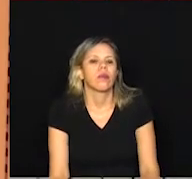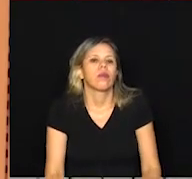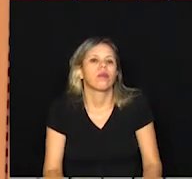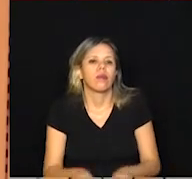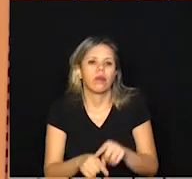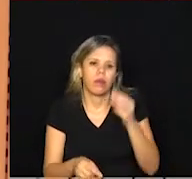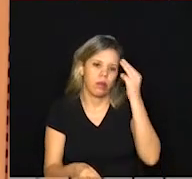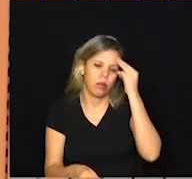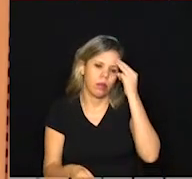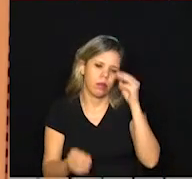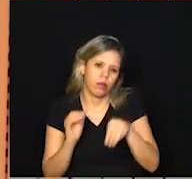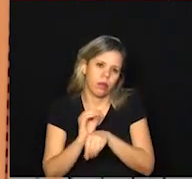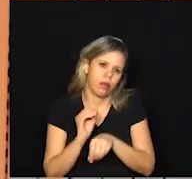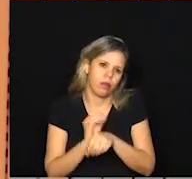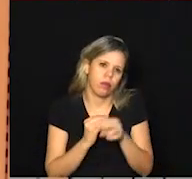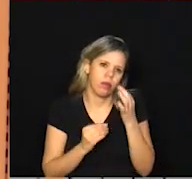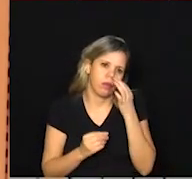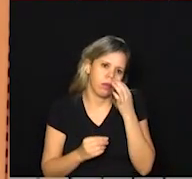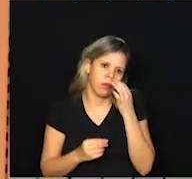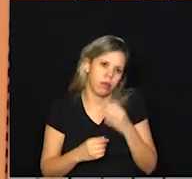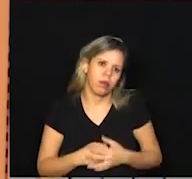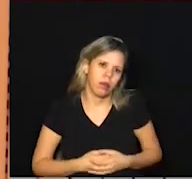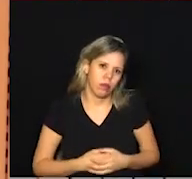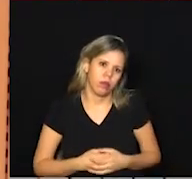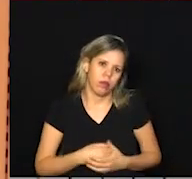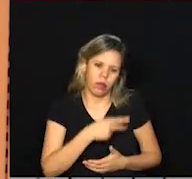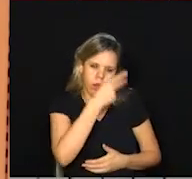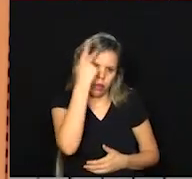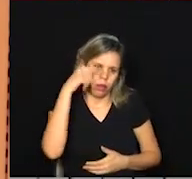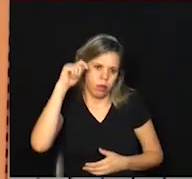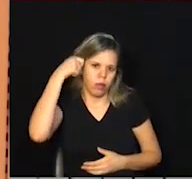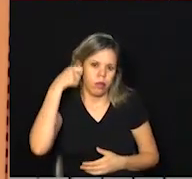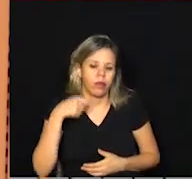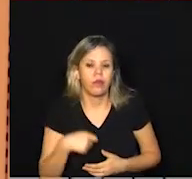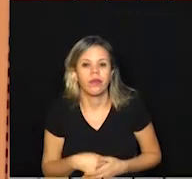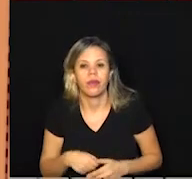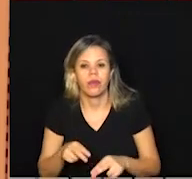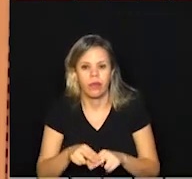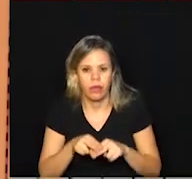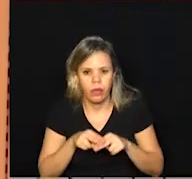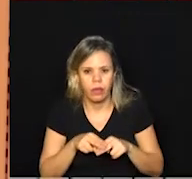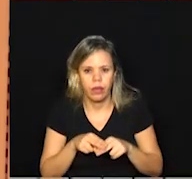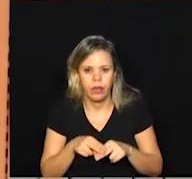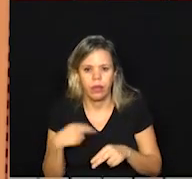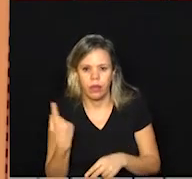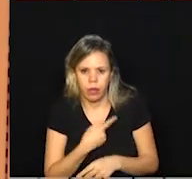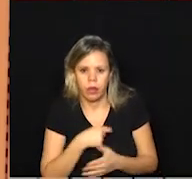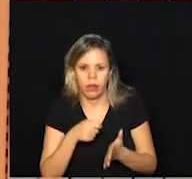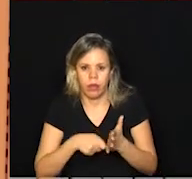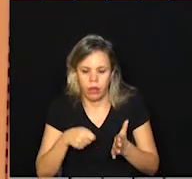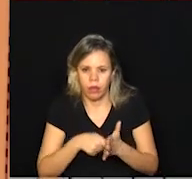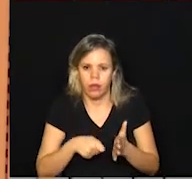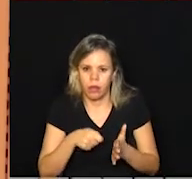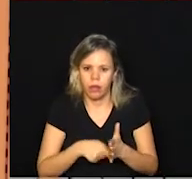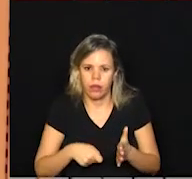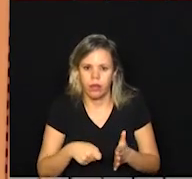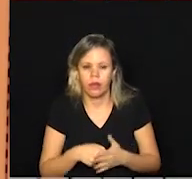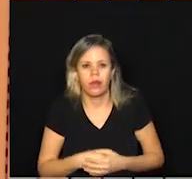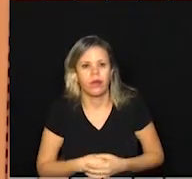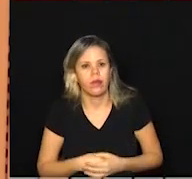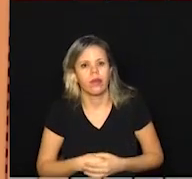resguardo da memória do povo negro e por isso faremos essas